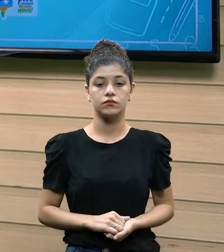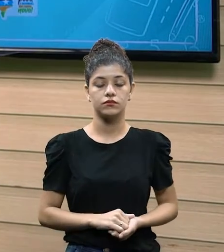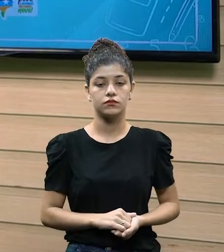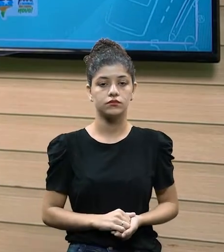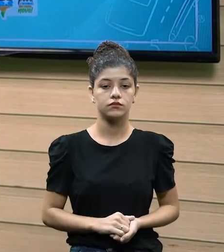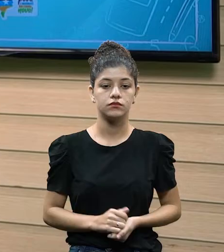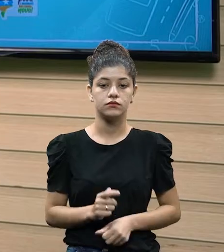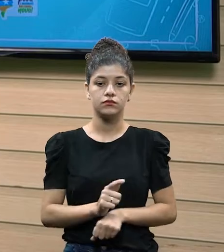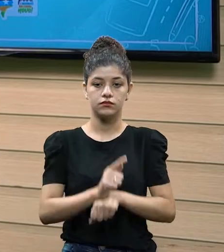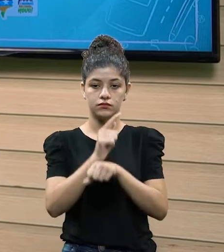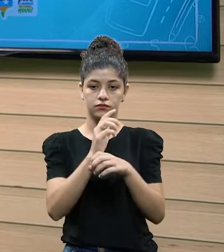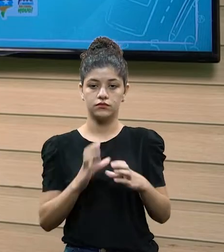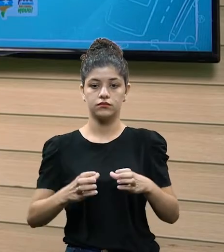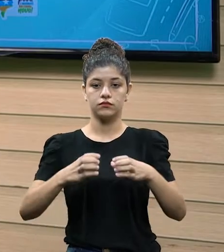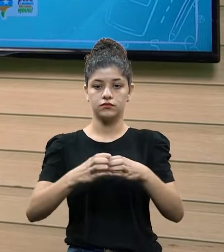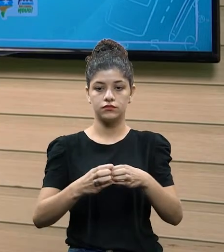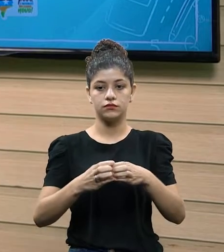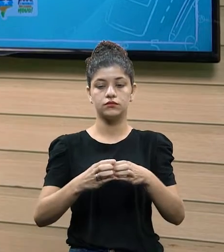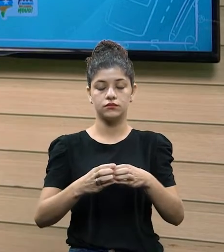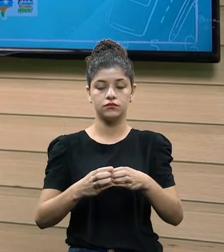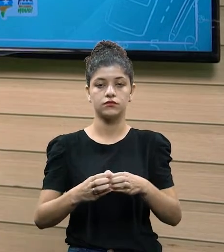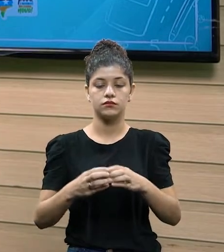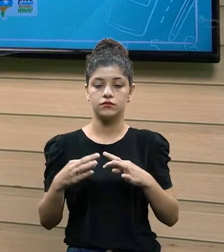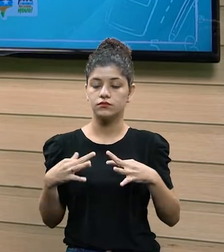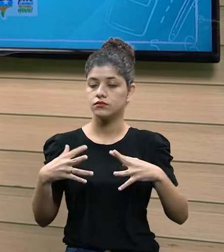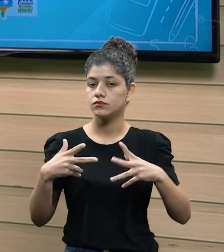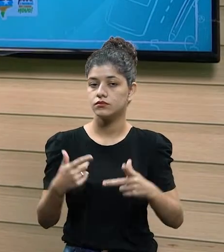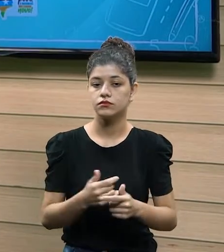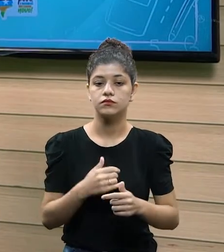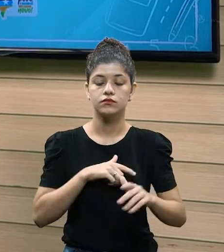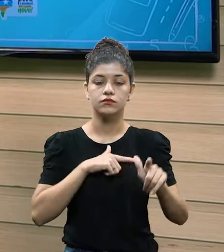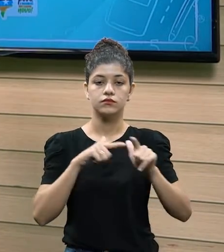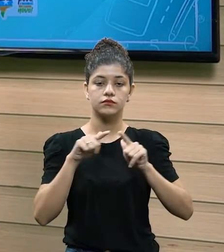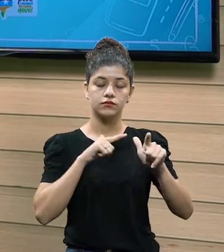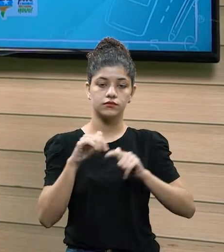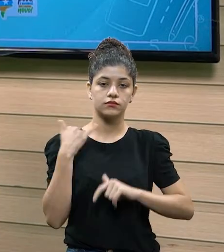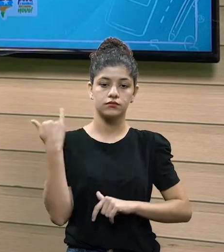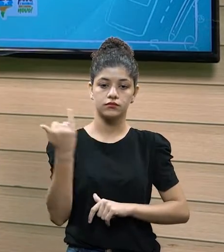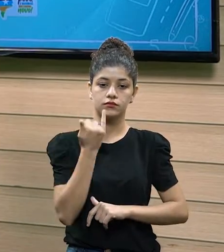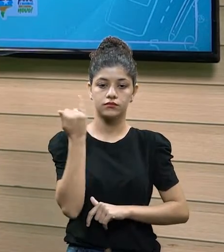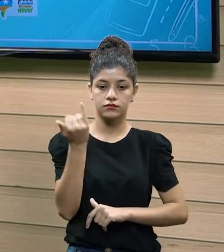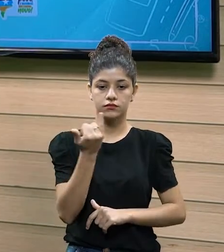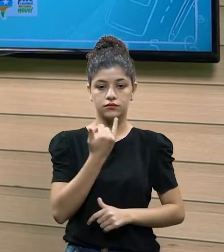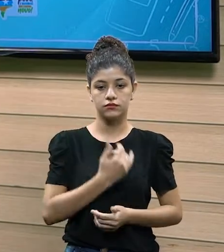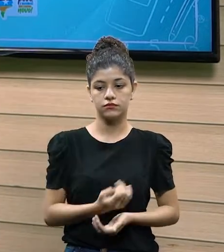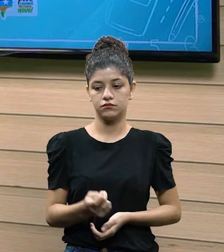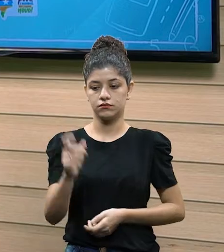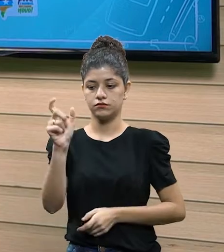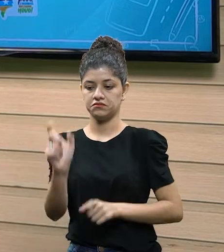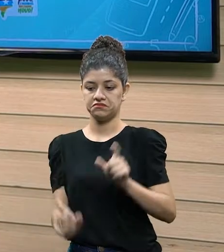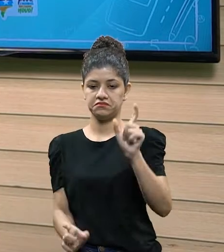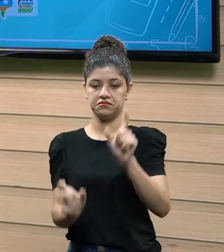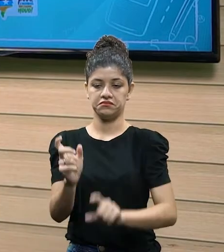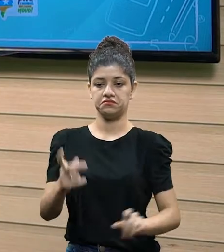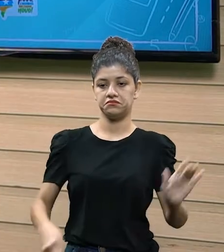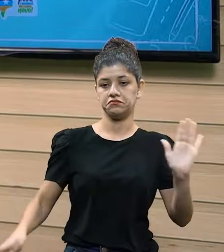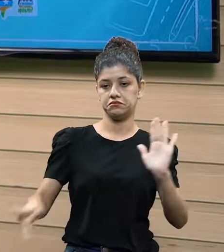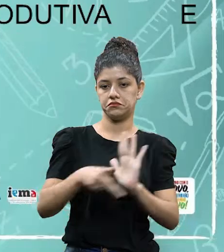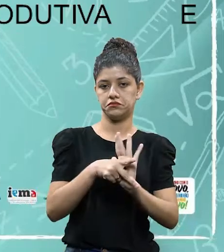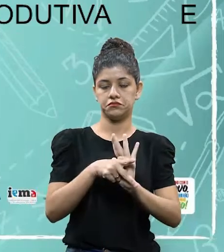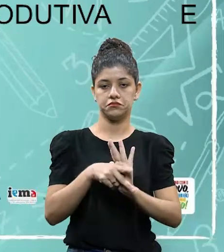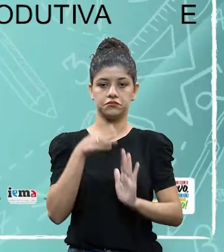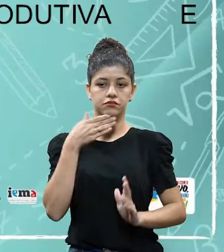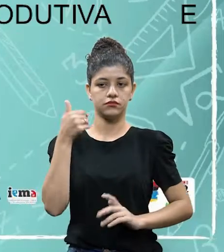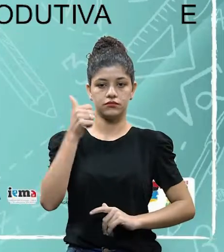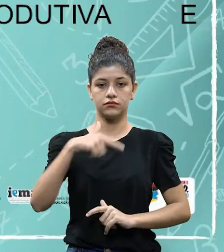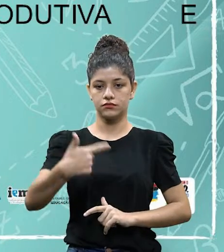tem que prevalecer o coletivo em todas as partes do trabalho da equipe, e não o individualismo. Ninguém pode se achar melhor do que os